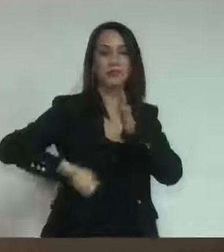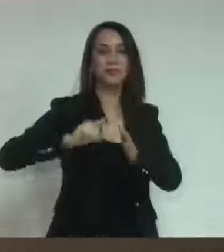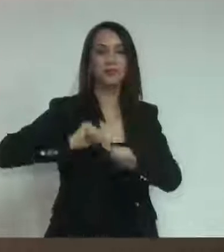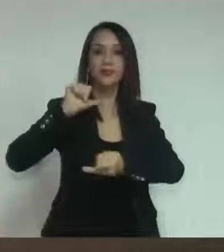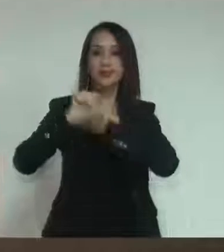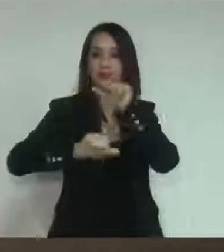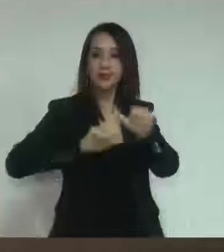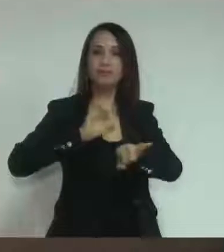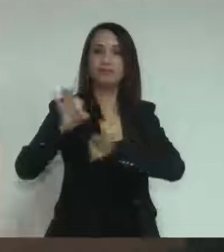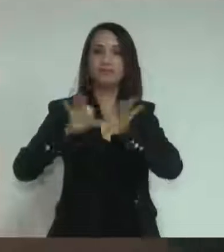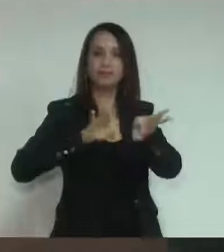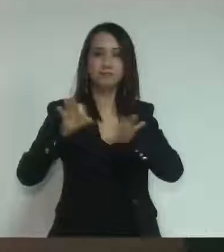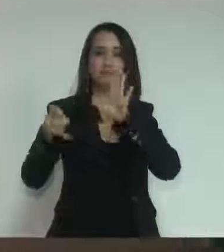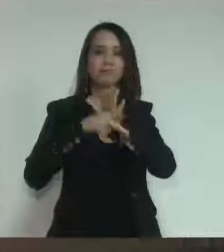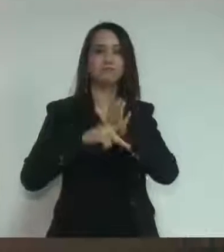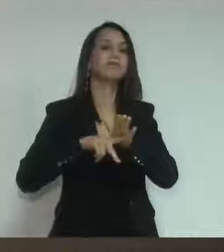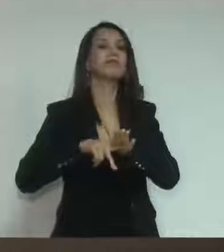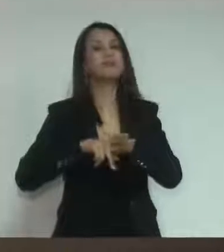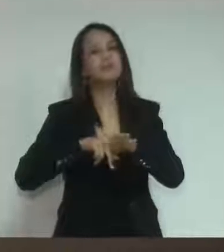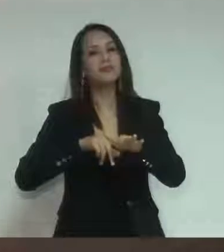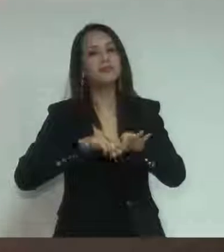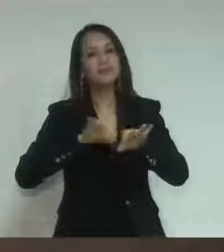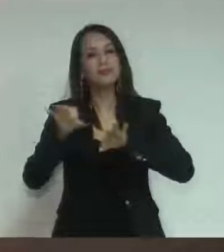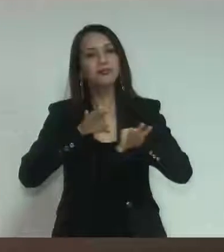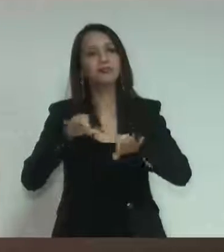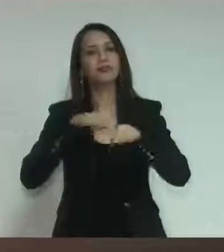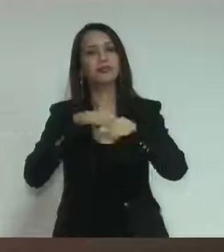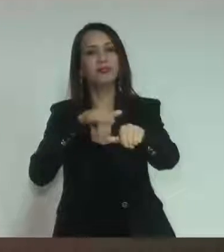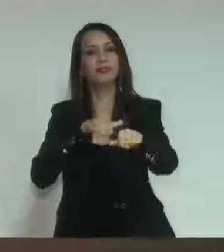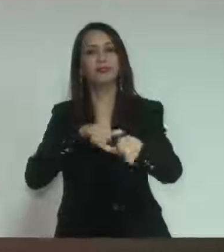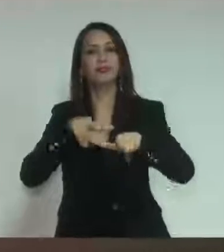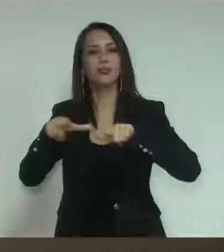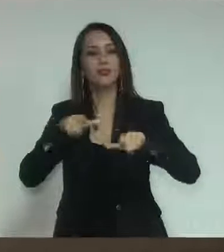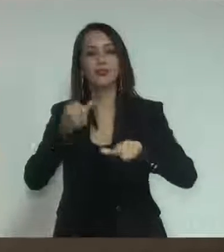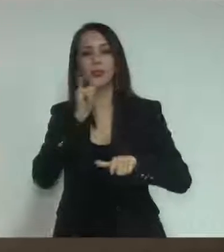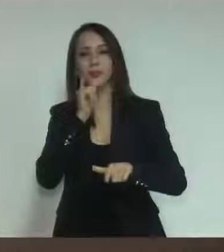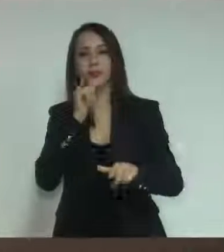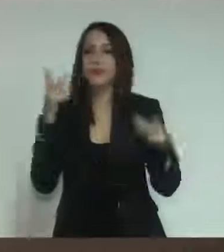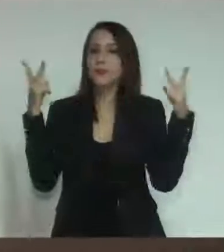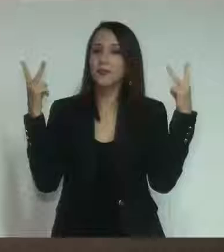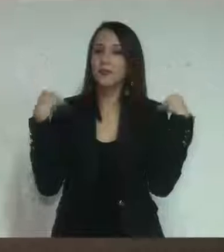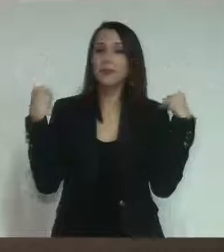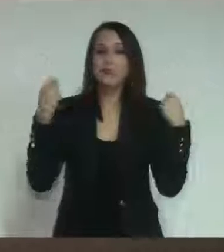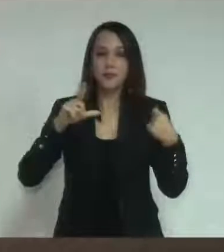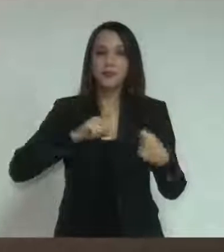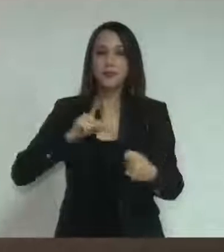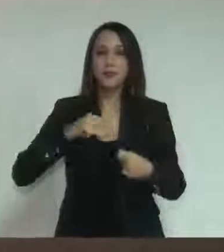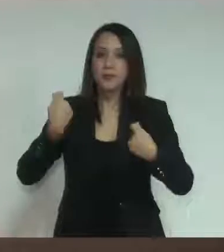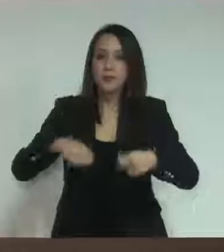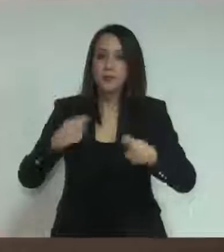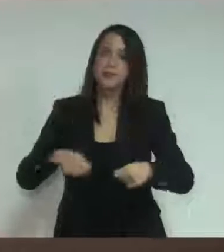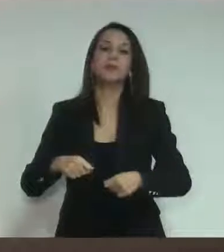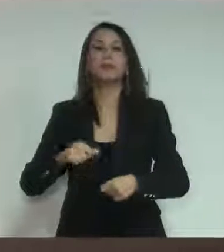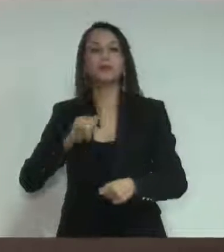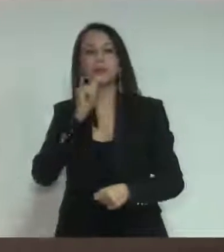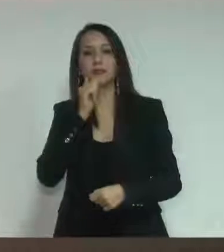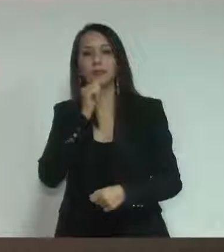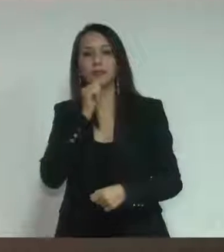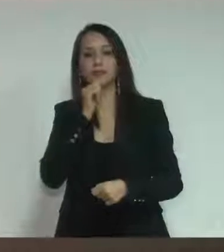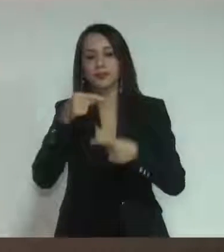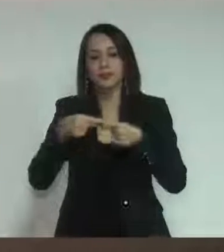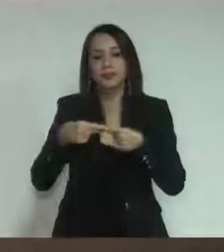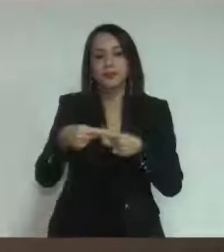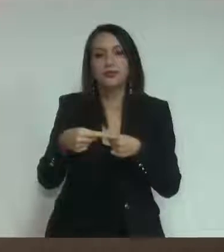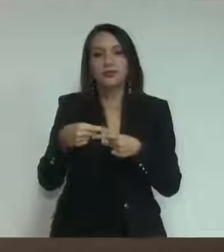de programar o seu trabalho. Um exemplo, você tem um motorista que ele precisa dar conta de um